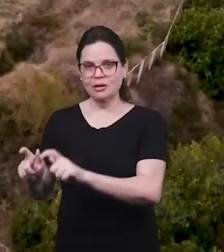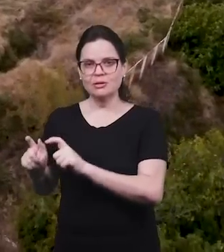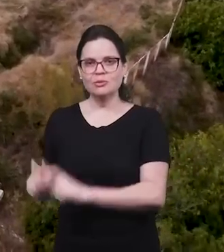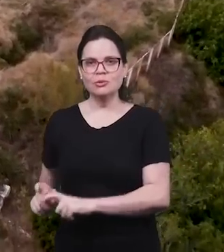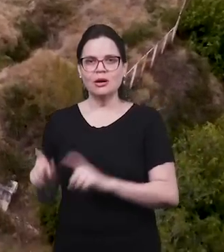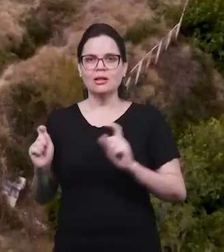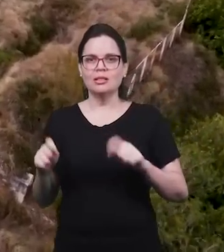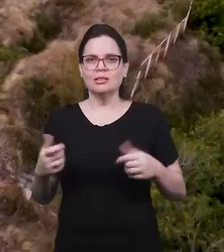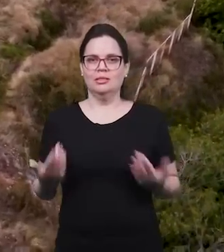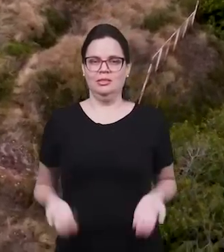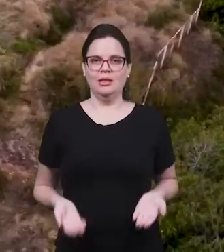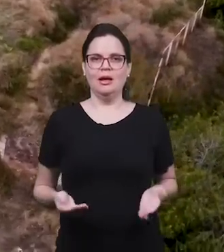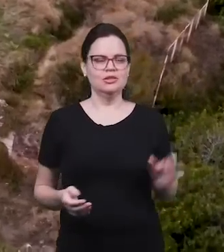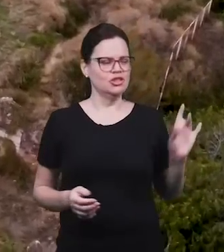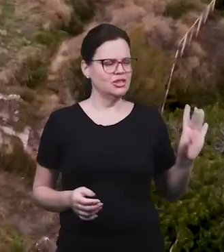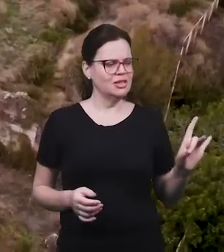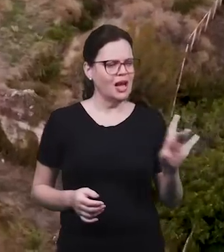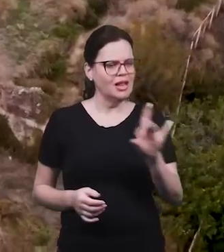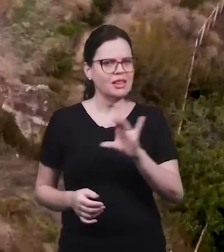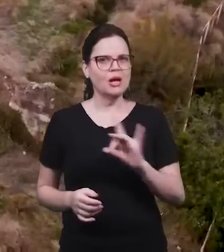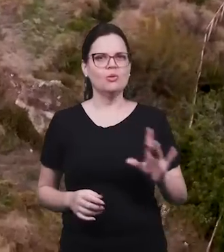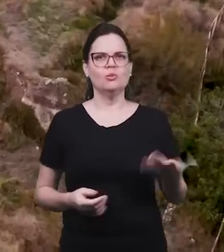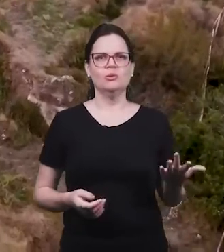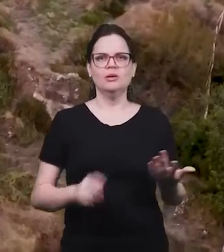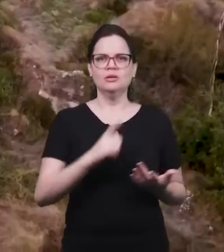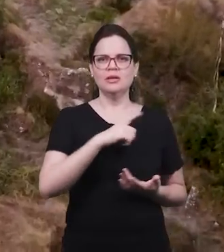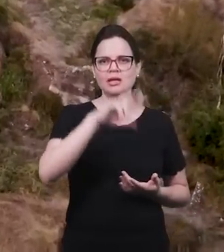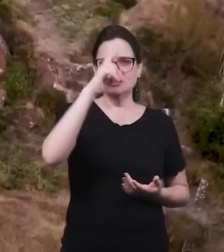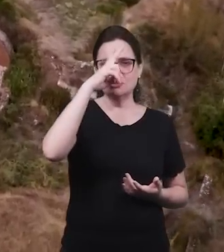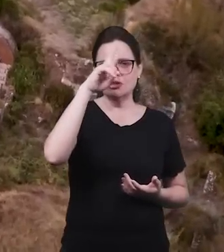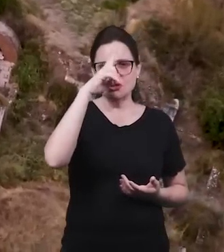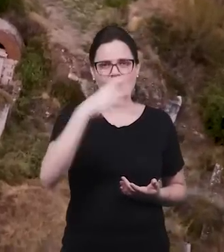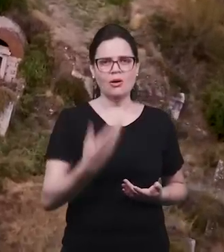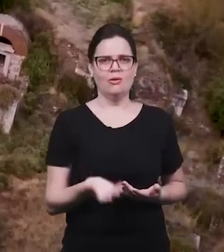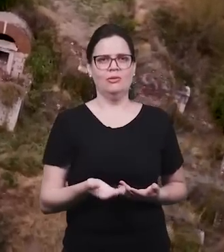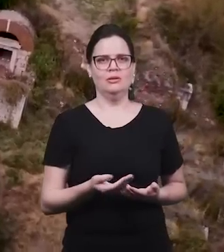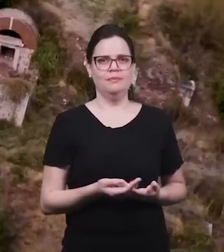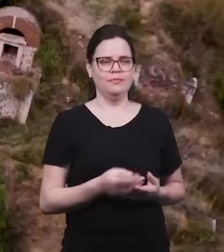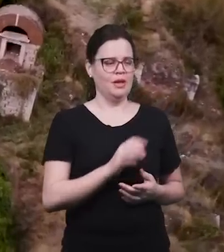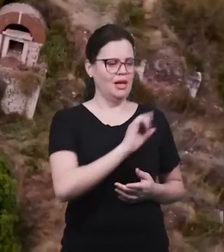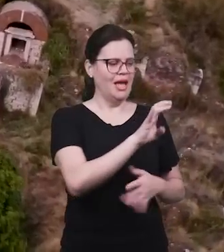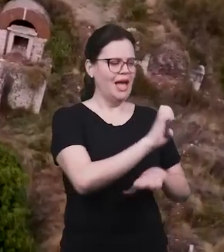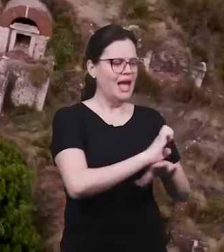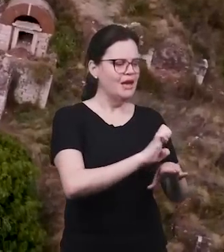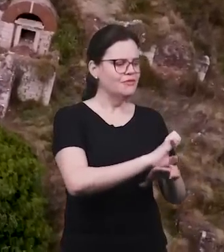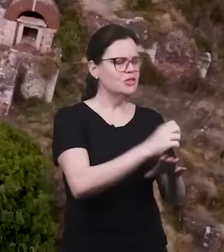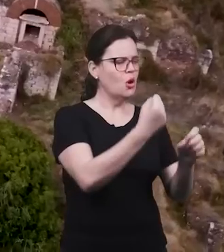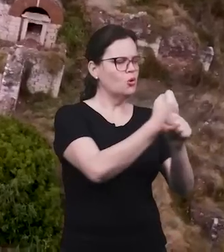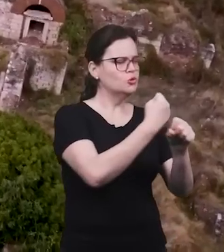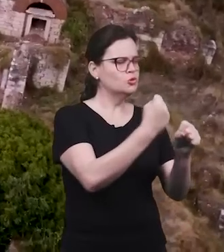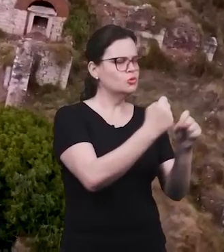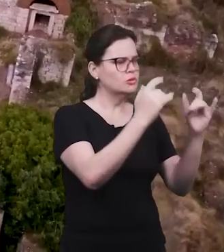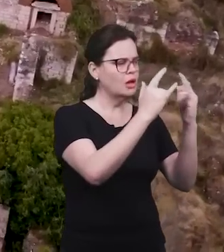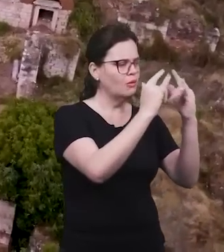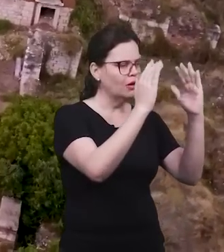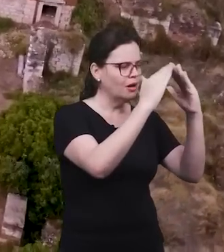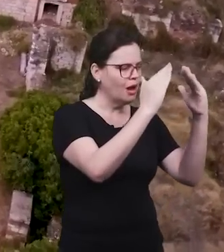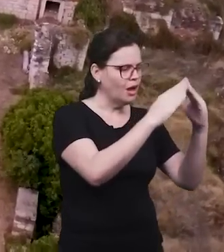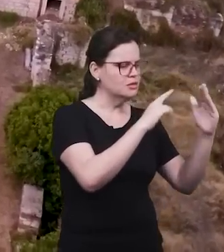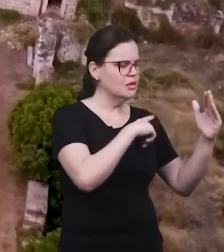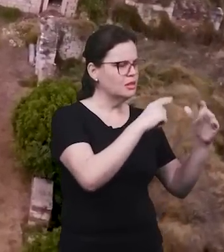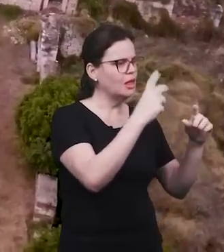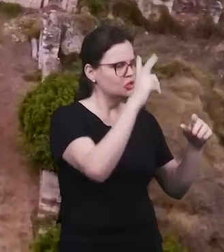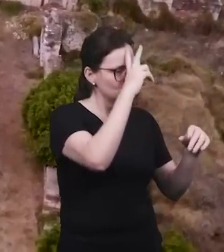cada substância, cada chão, cada elemento ali, cada construção, cada resto,